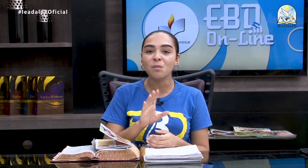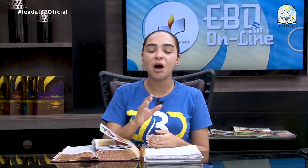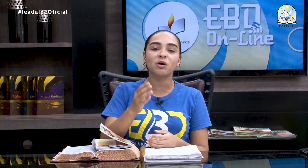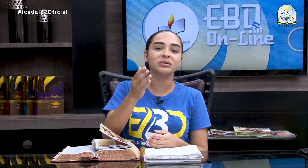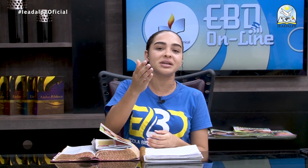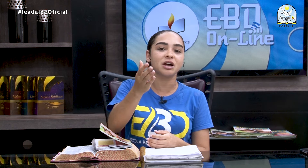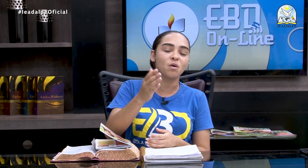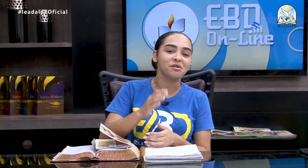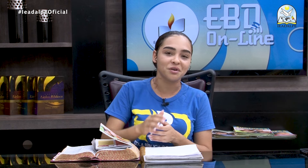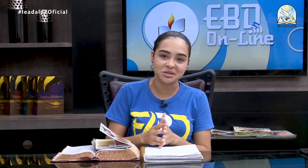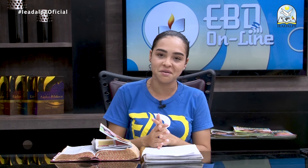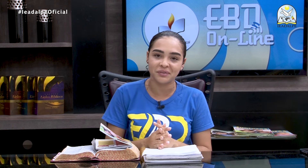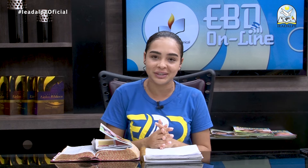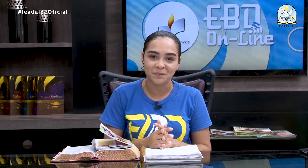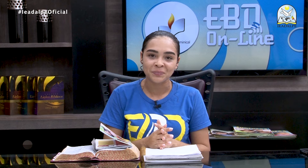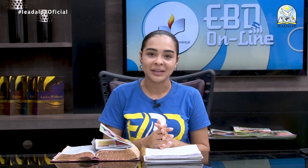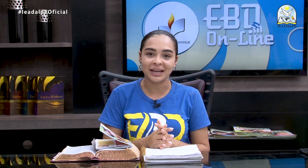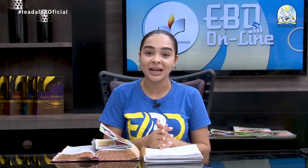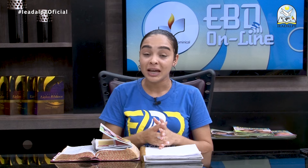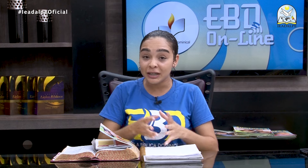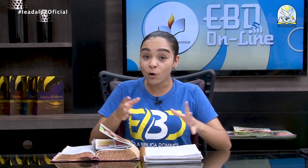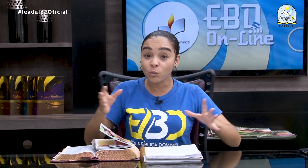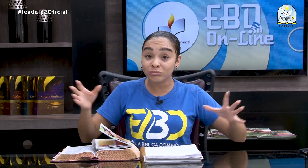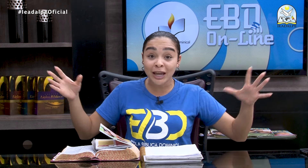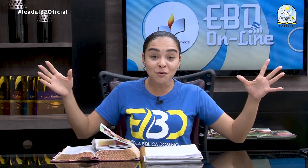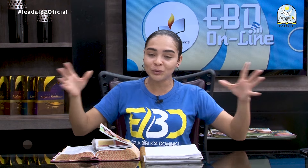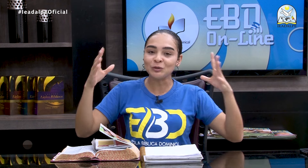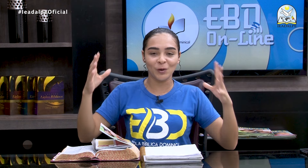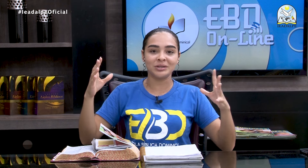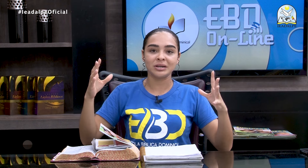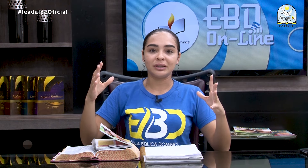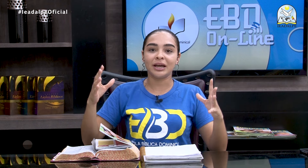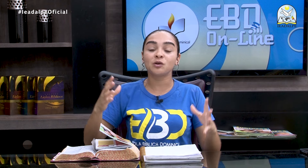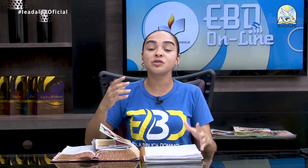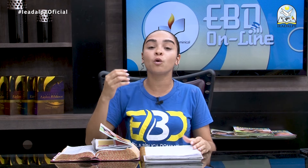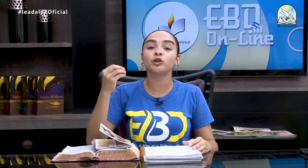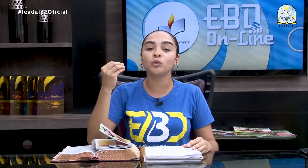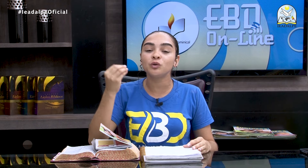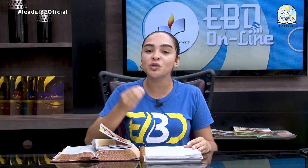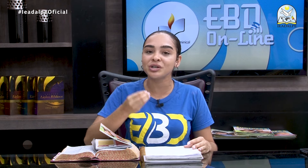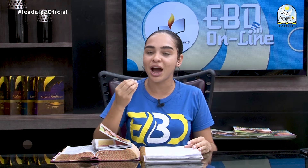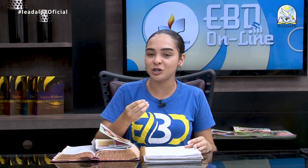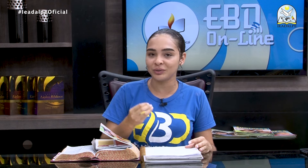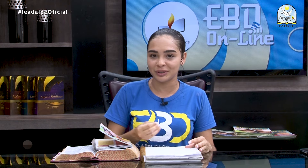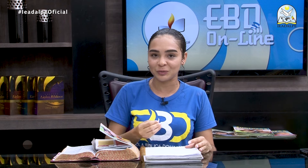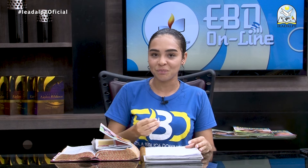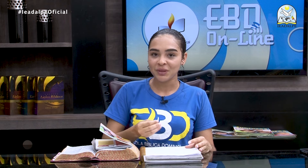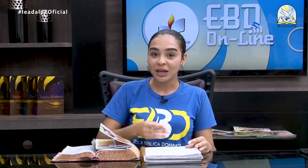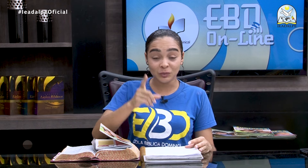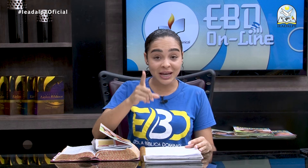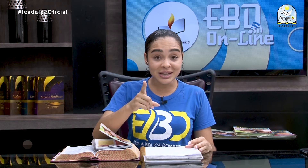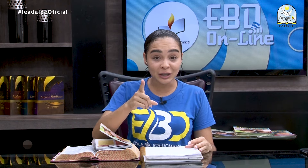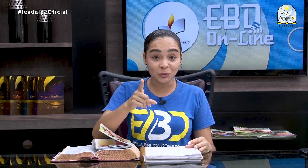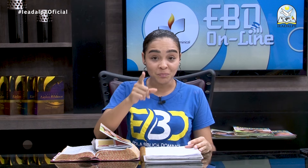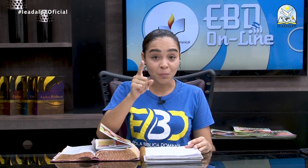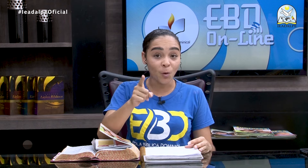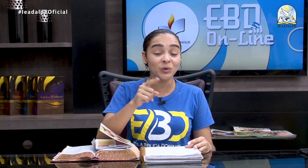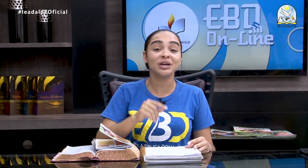nenhum mal aconteça com a vossa vida né e nem com nenhum de nós né que o senhor continue nos ajudando e o